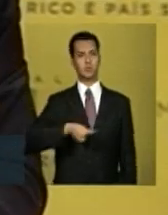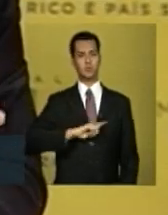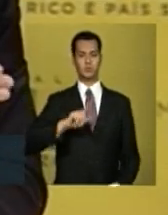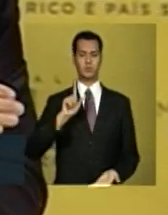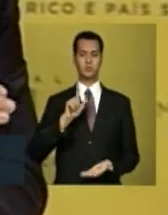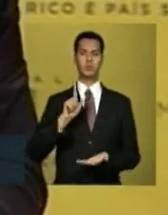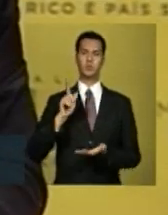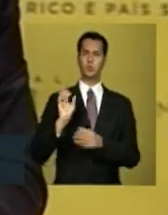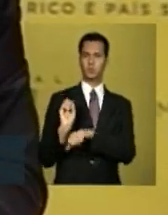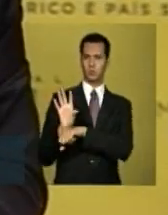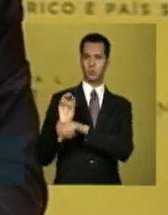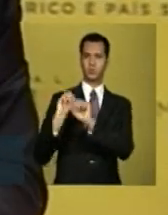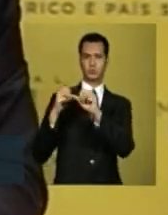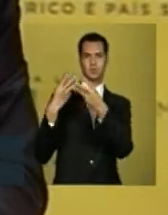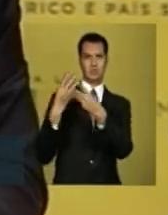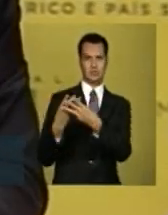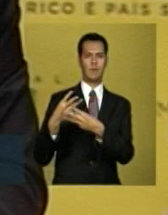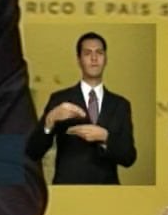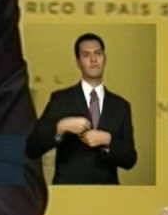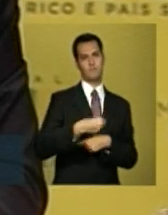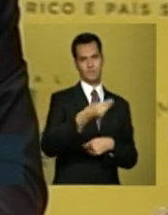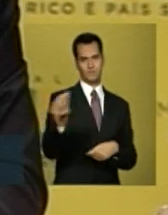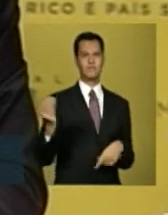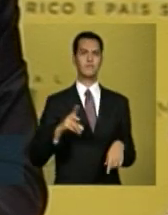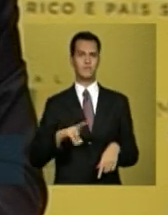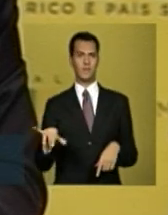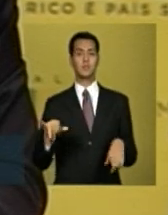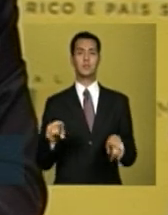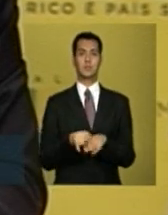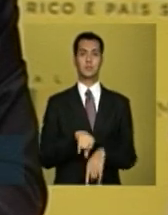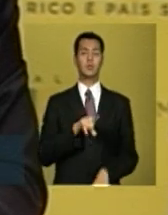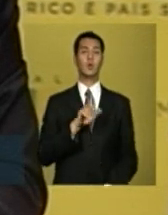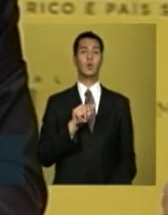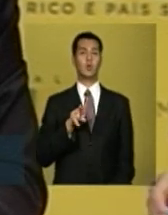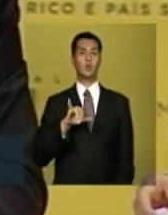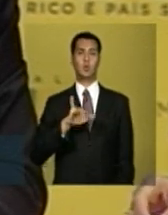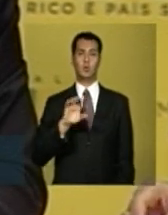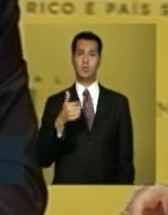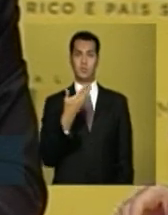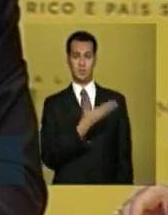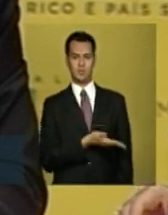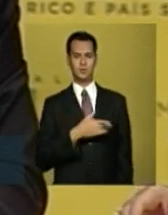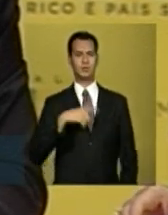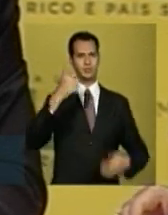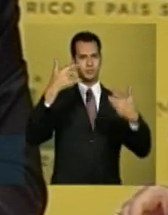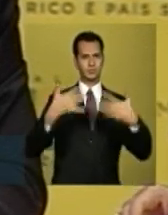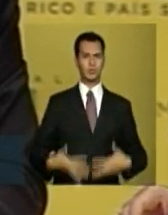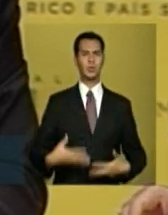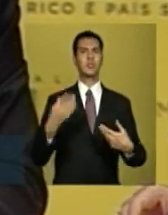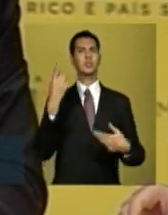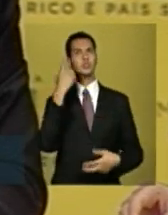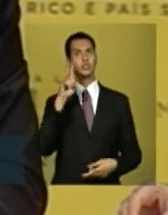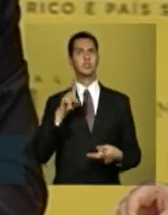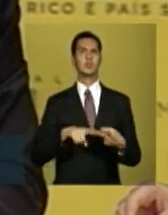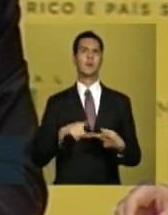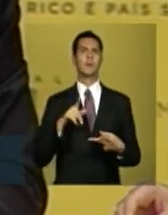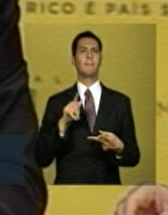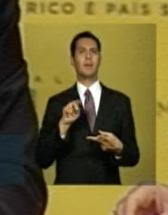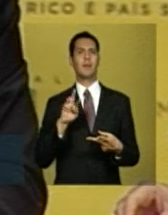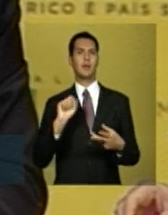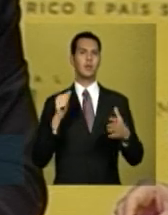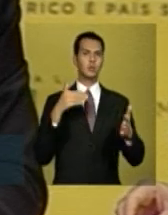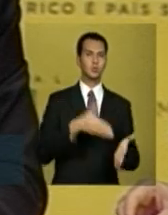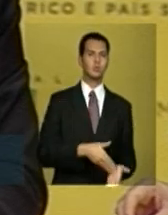transparências tudo bem detalhado ele vai começar a explicar agora as datas prazos procedimentos e e